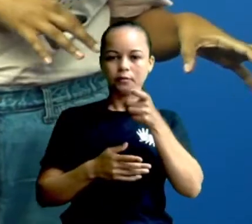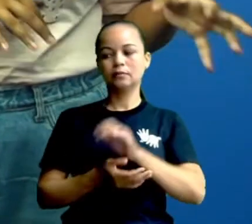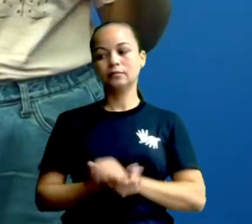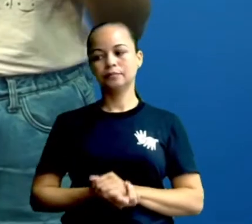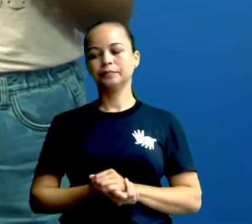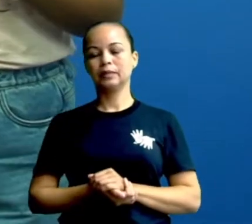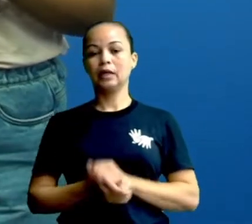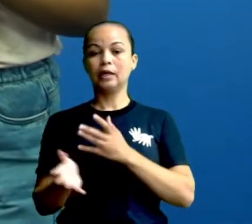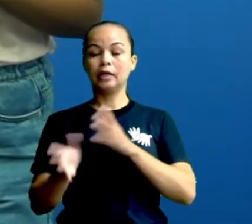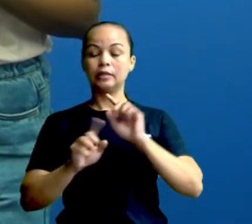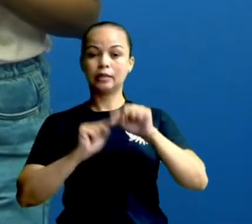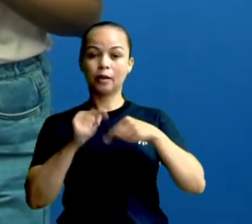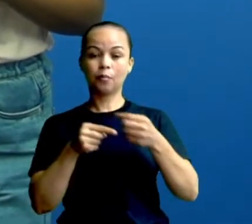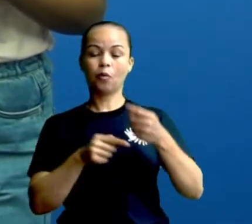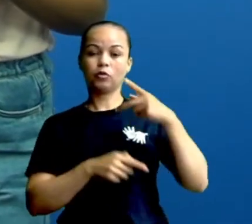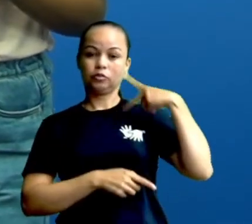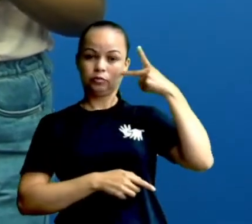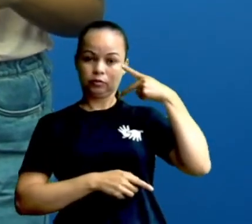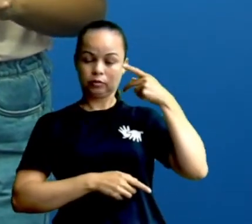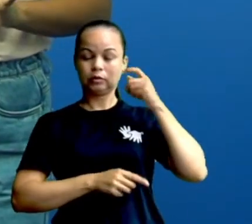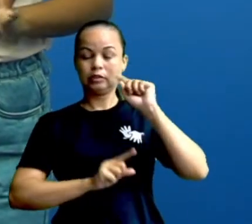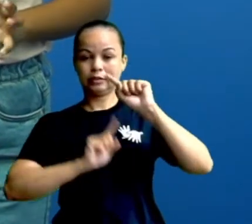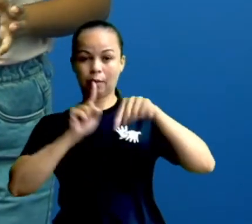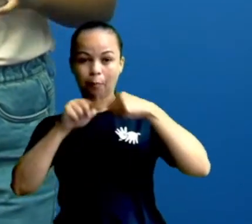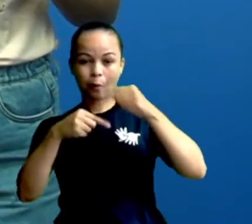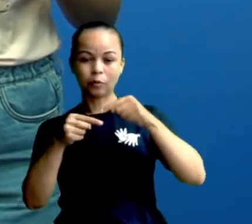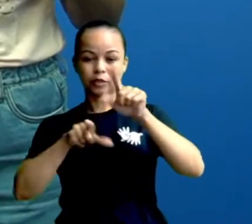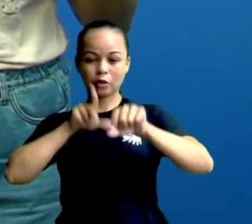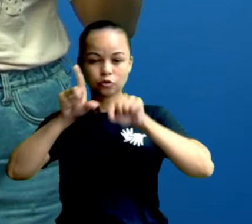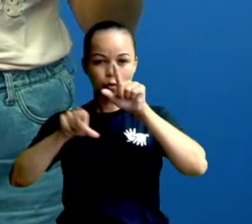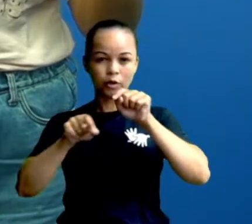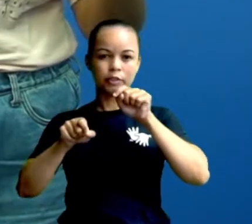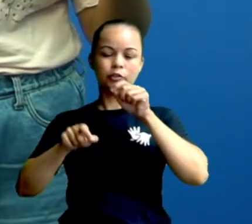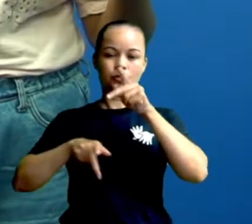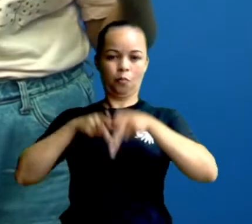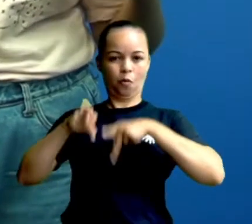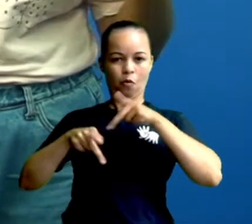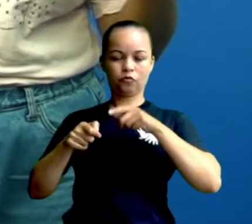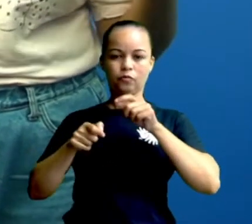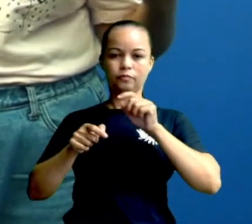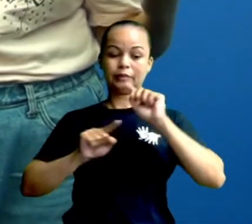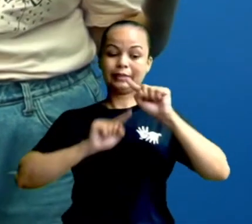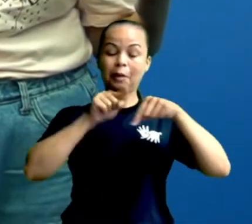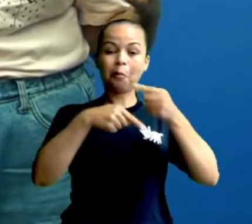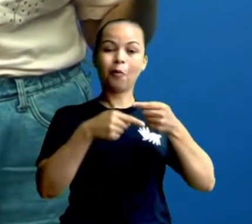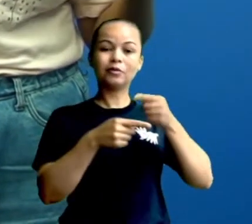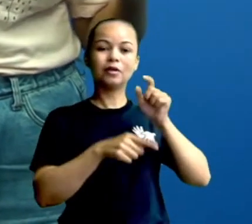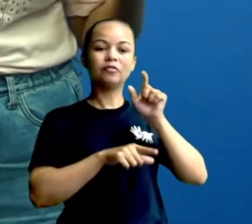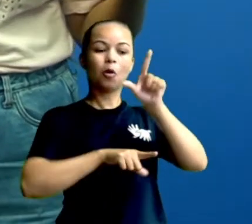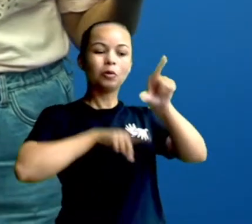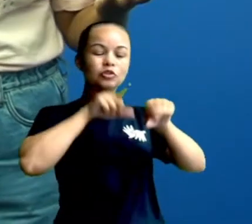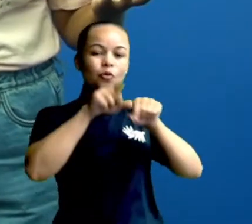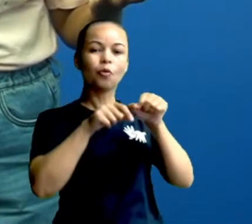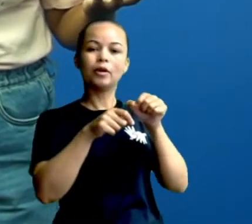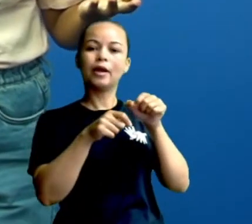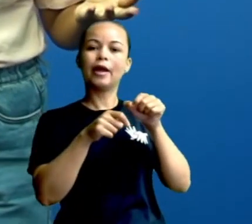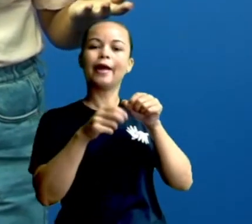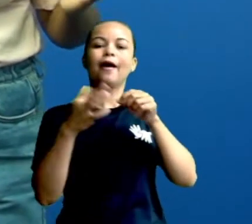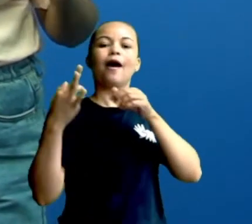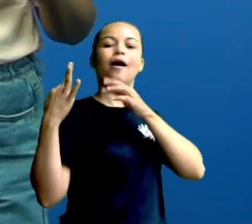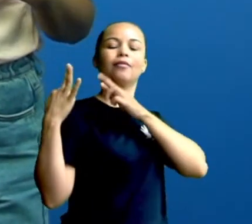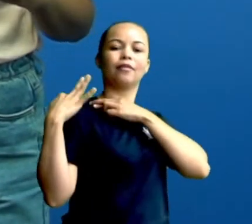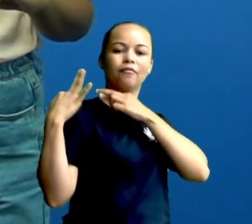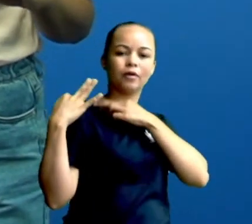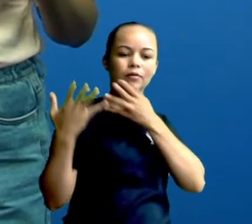os parlamentares depois de serem escolhidos pelo fogo eles vão escolher o definir quem vai ocupar